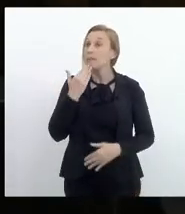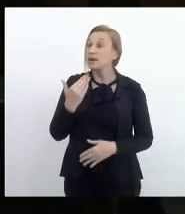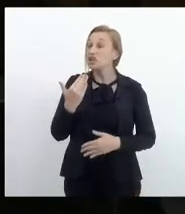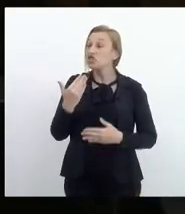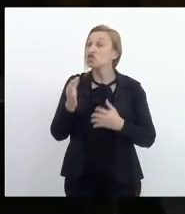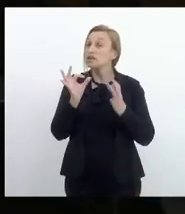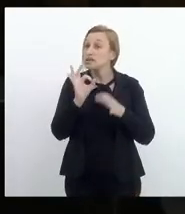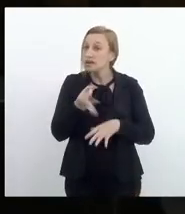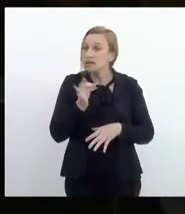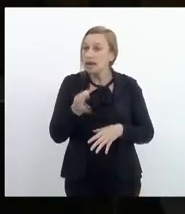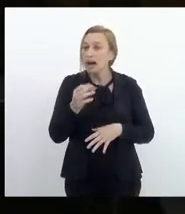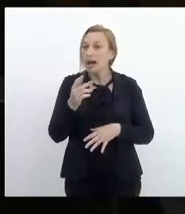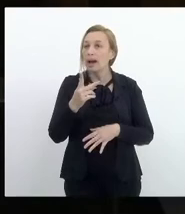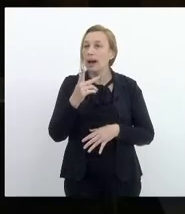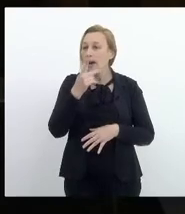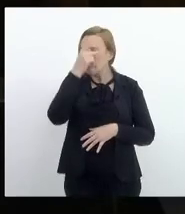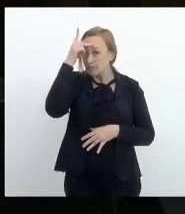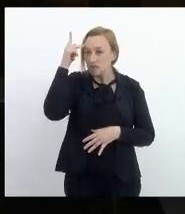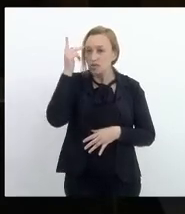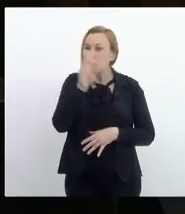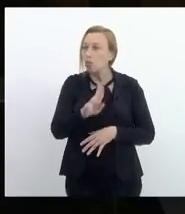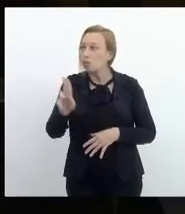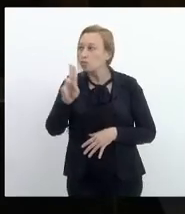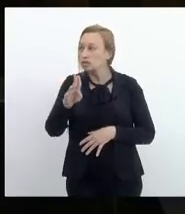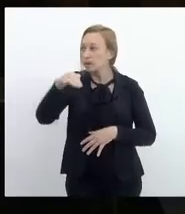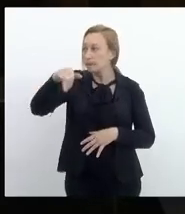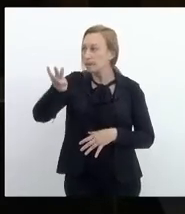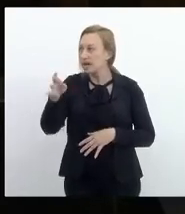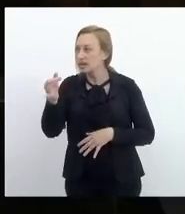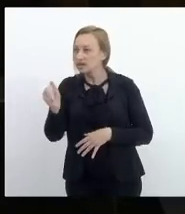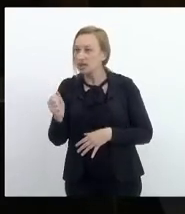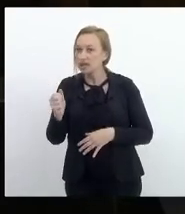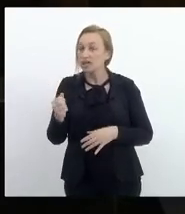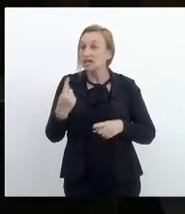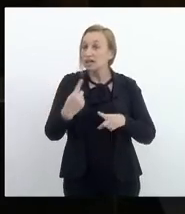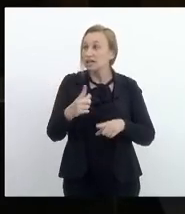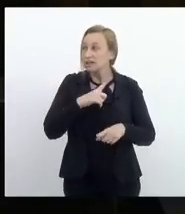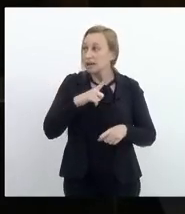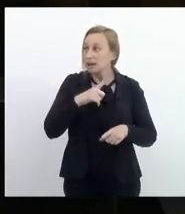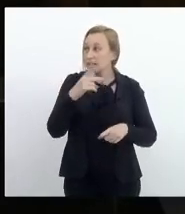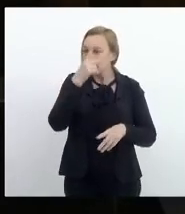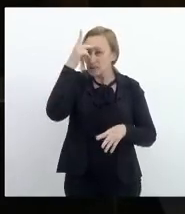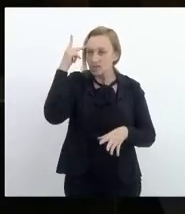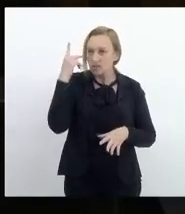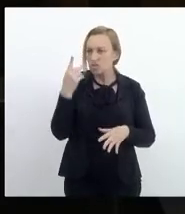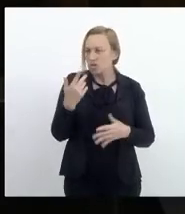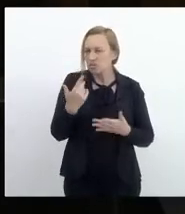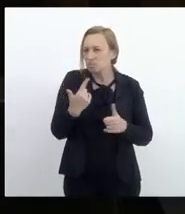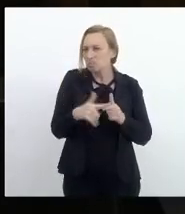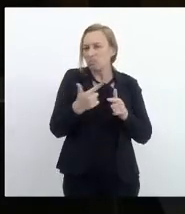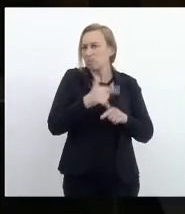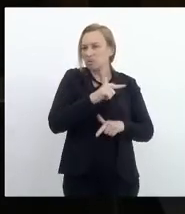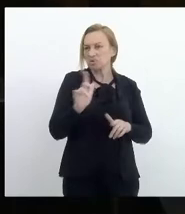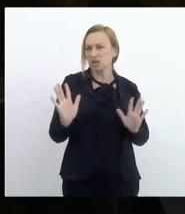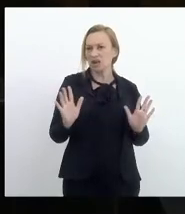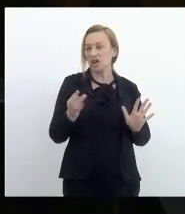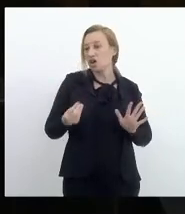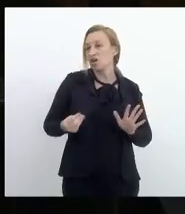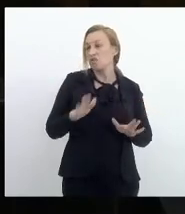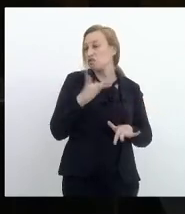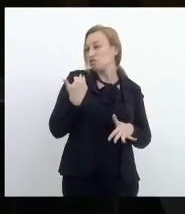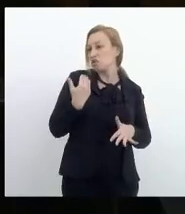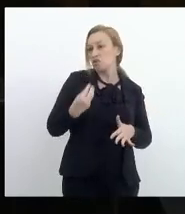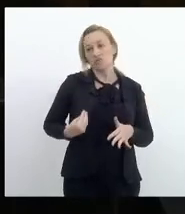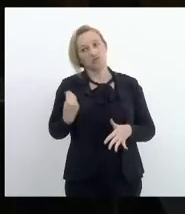pedir gentilmente que a pessoa tira a máscara porque tem gente que para tanto faz morrer ou viver porque já